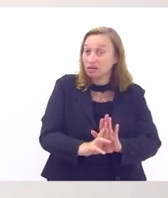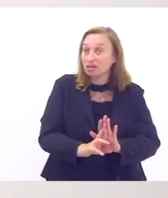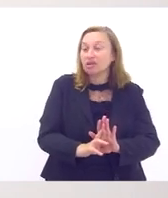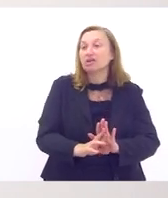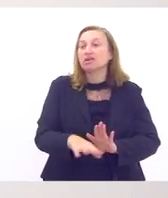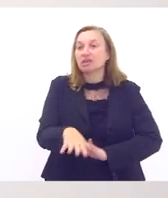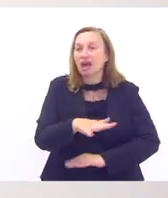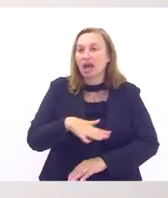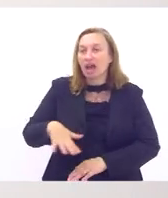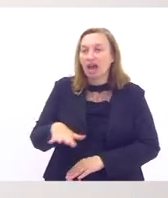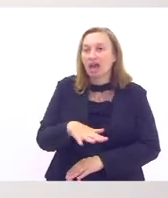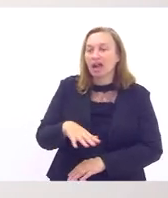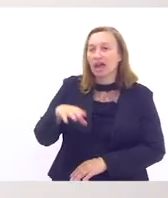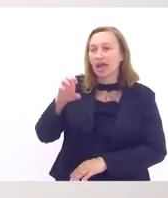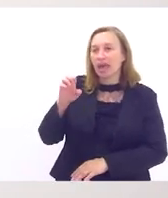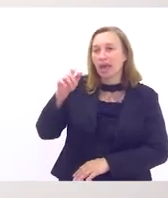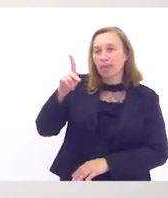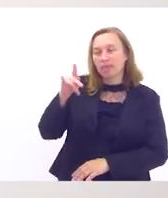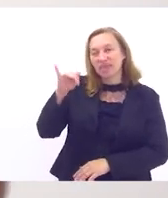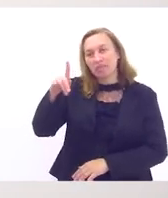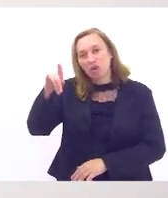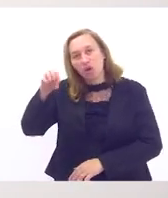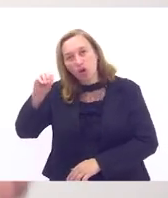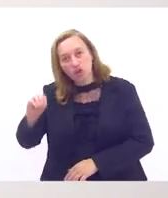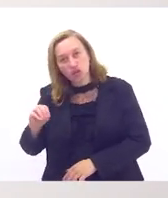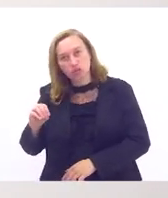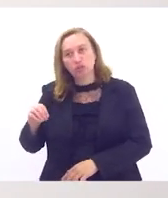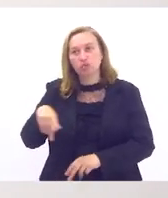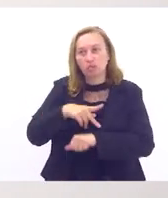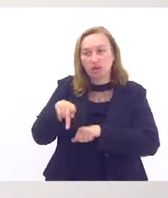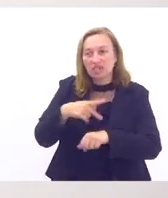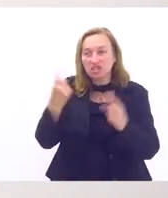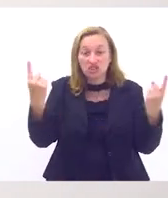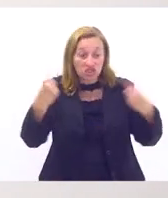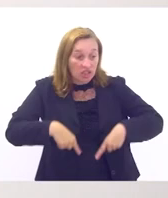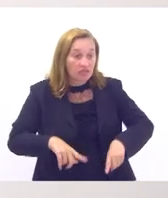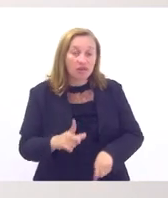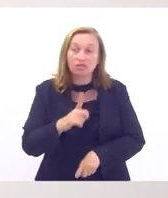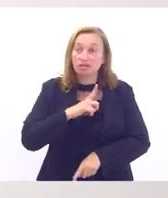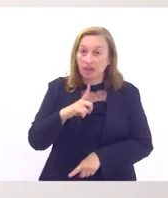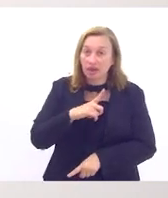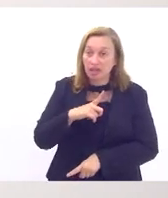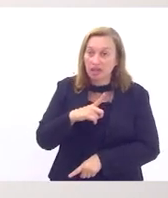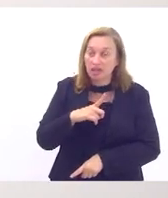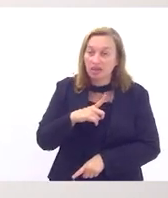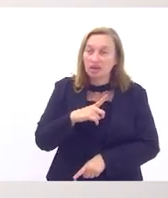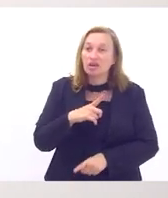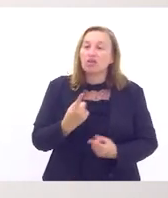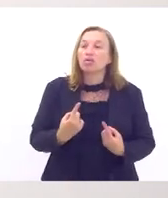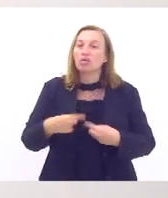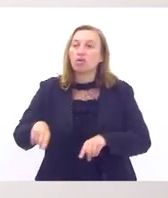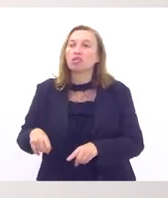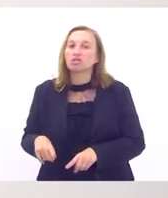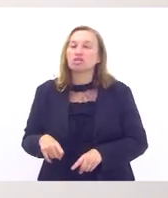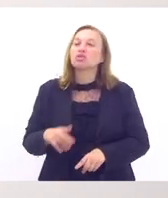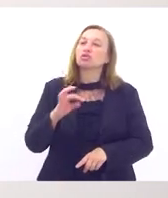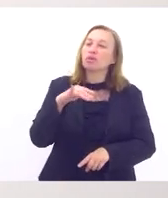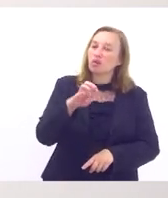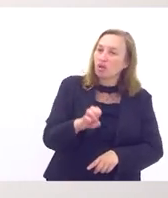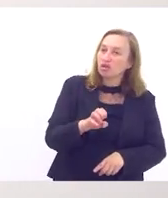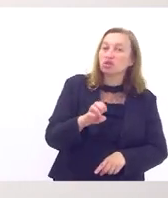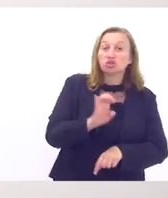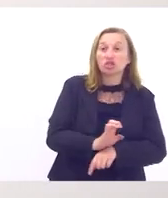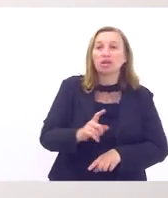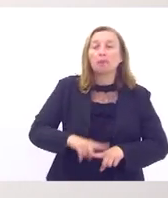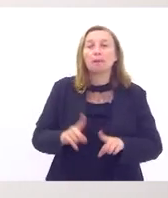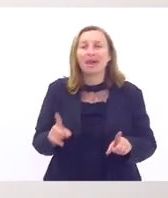cenário epidemiológico do país e o quanto que isso traz de desafios para o enfrentamento da tuberculose no Estado,